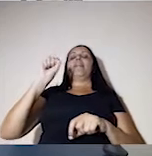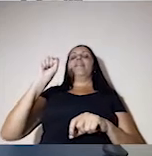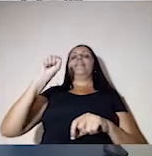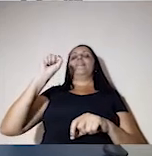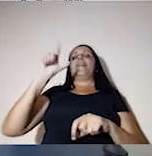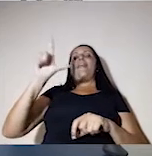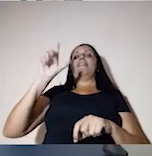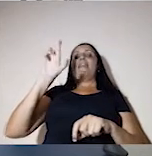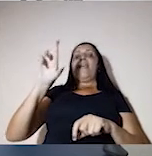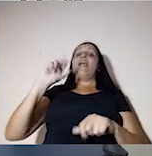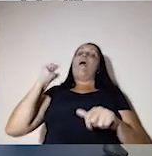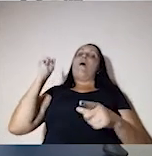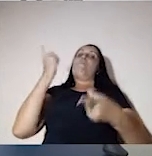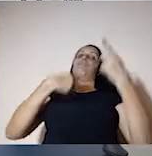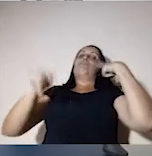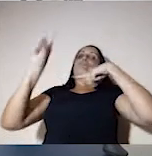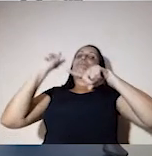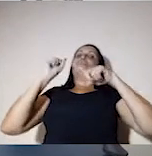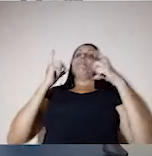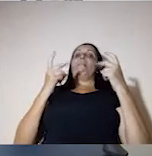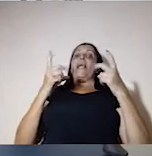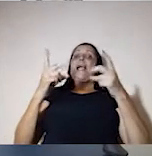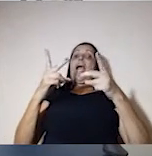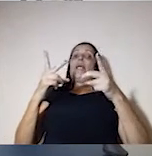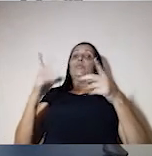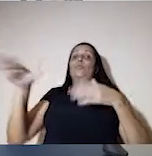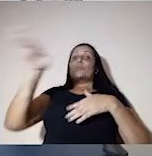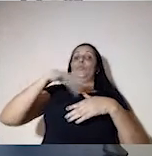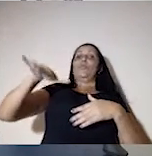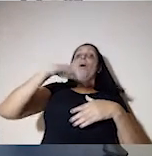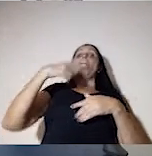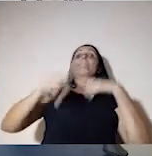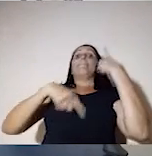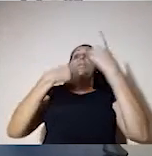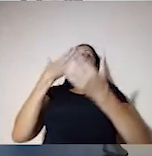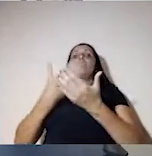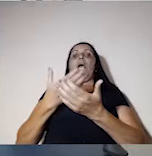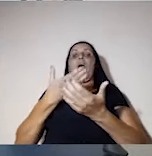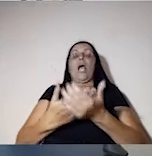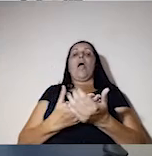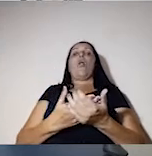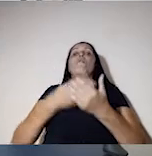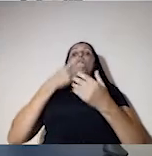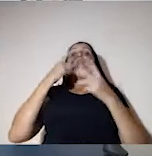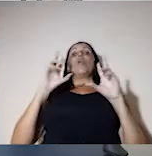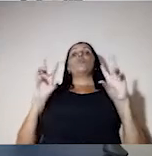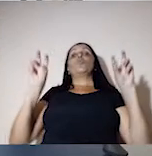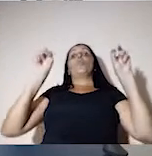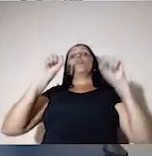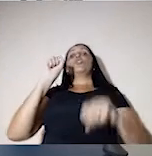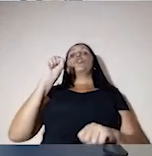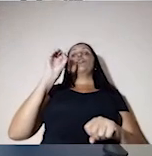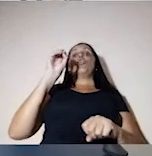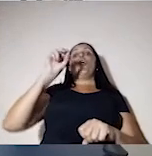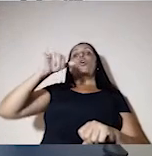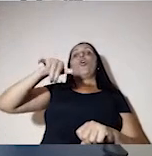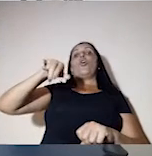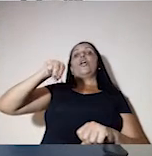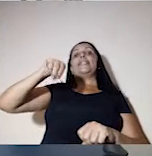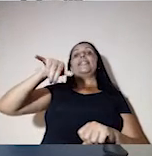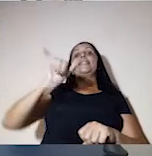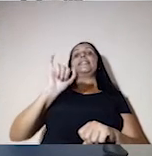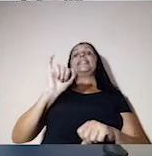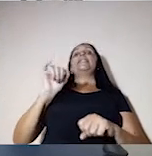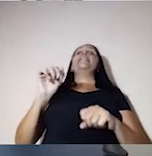DSLR foi a que veio, que revolucionou o mercado. Na próxima aula eu vou falar sobre a Sony